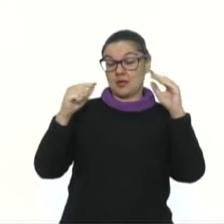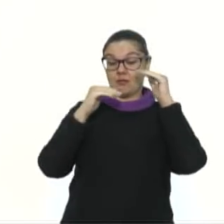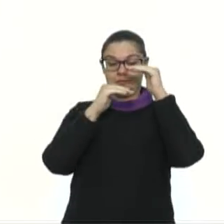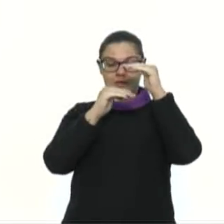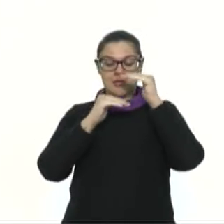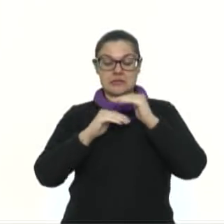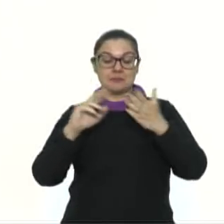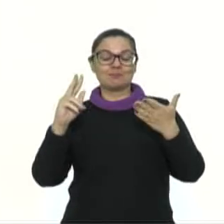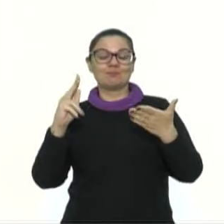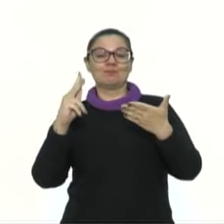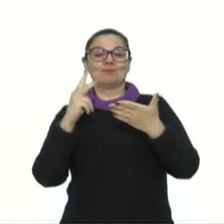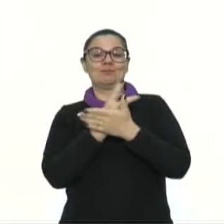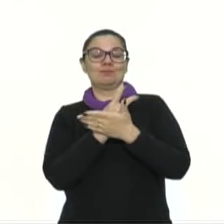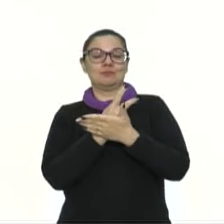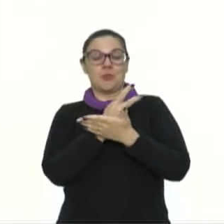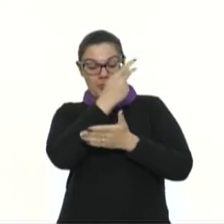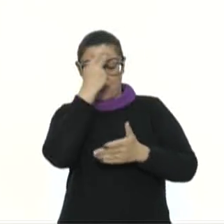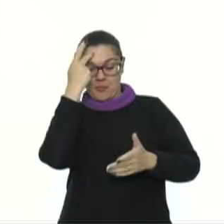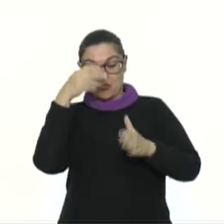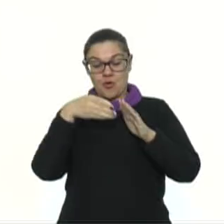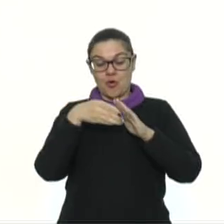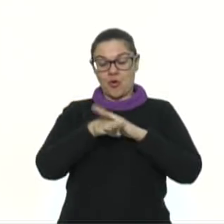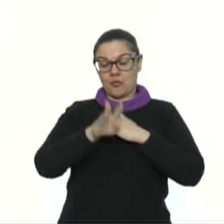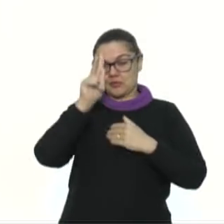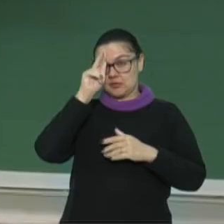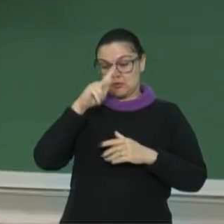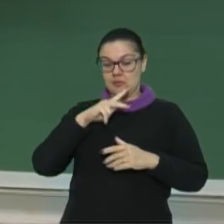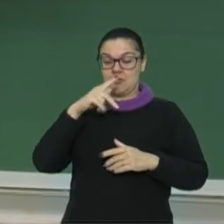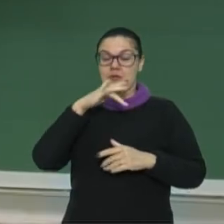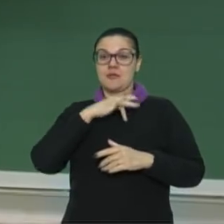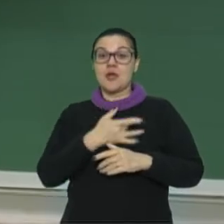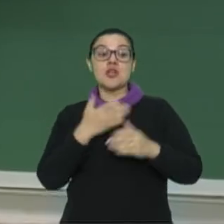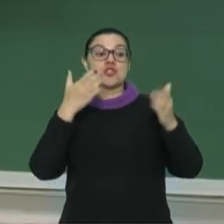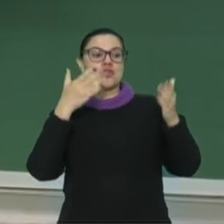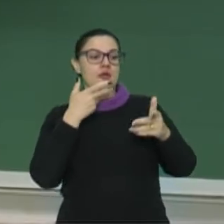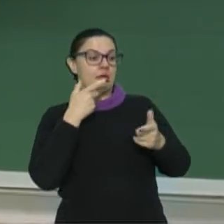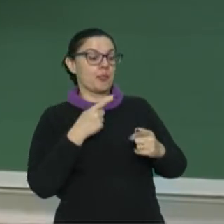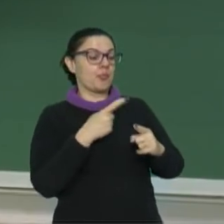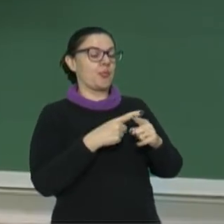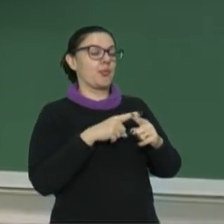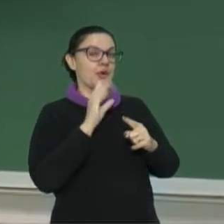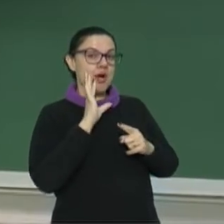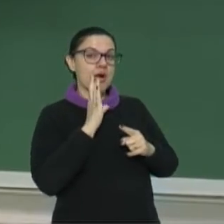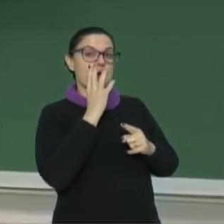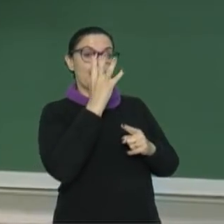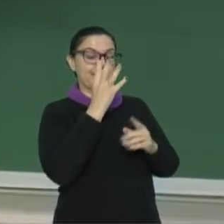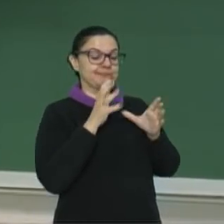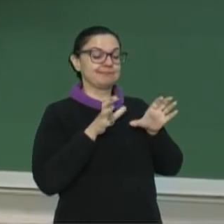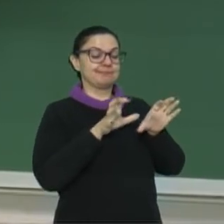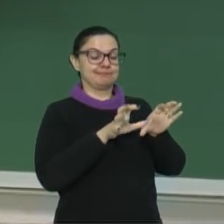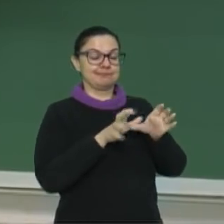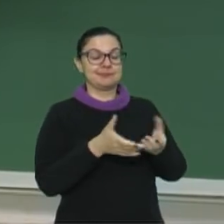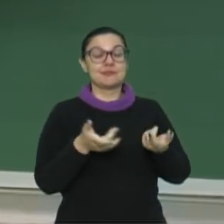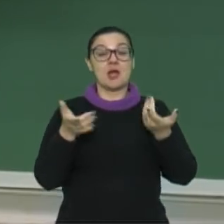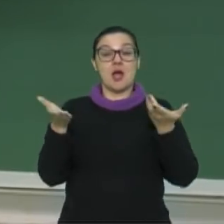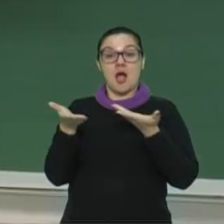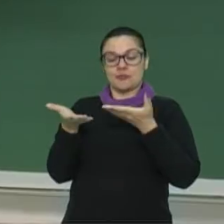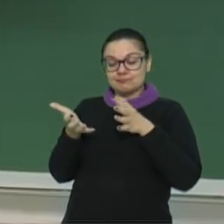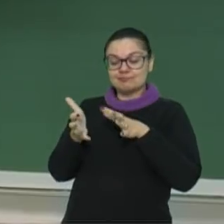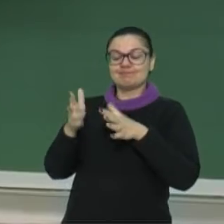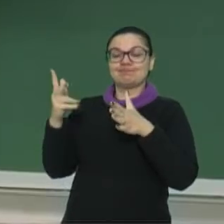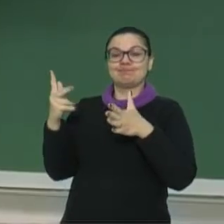as consequências do comportamento vitimista. Falamos de causas, por que o vitimista age daquela maneira, e agora vamos